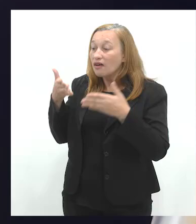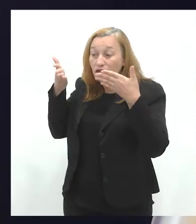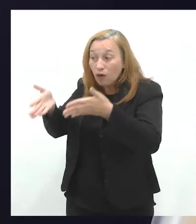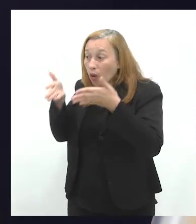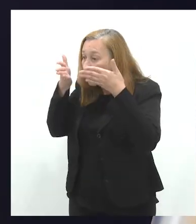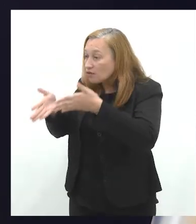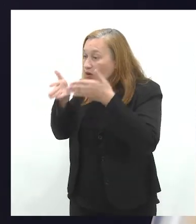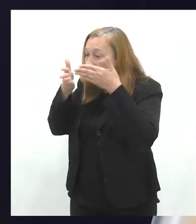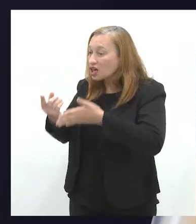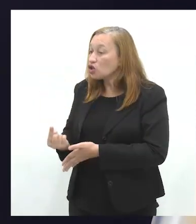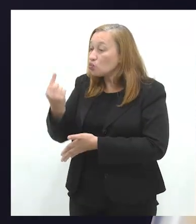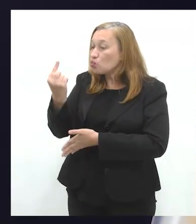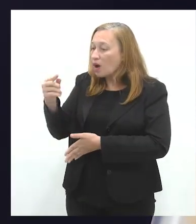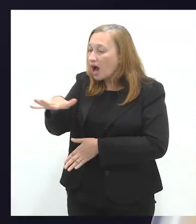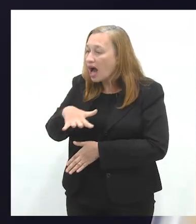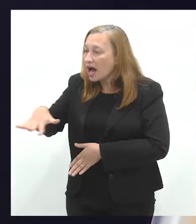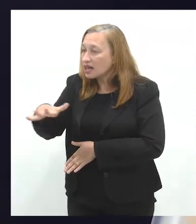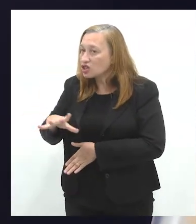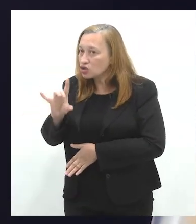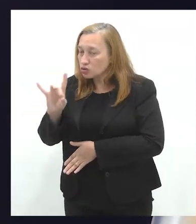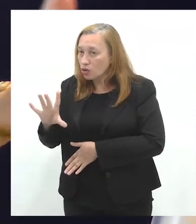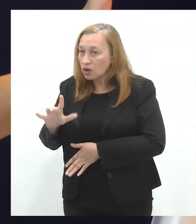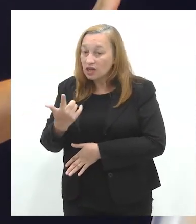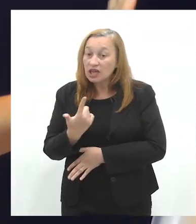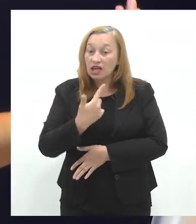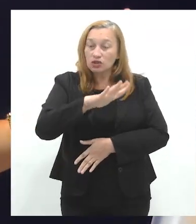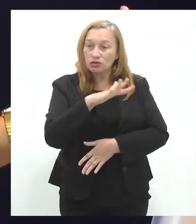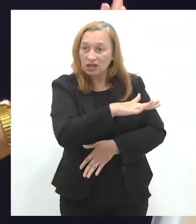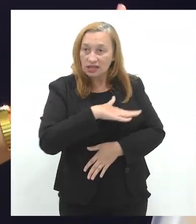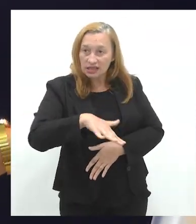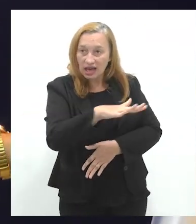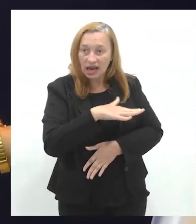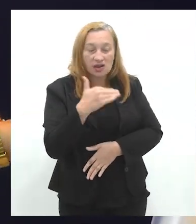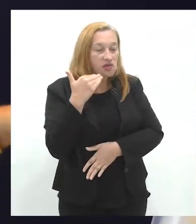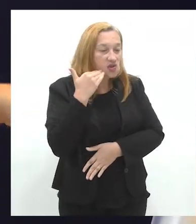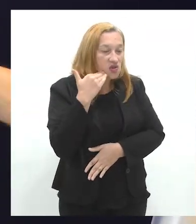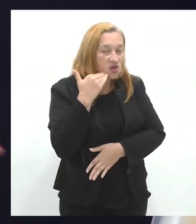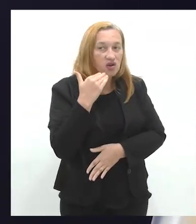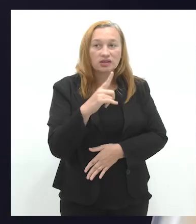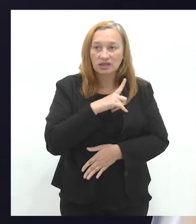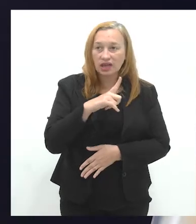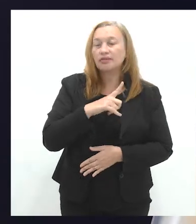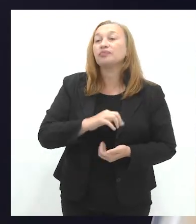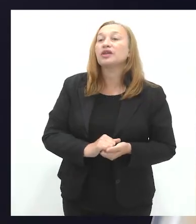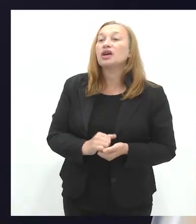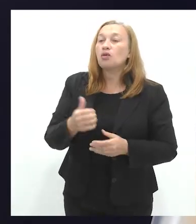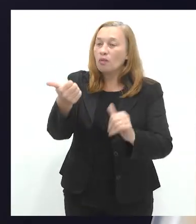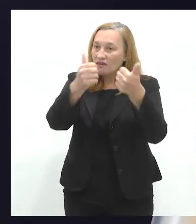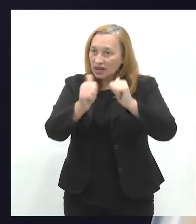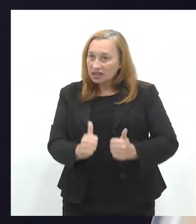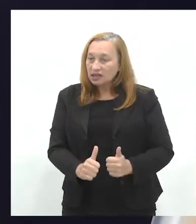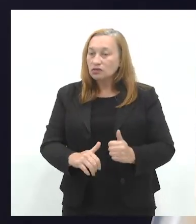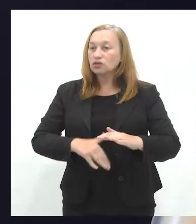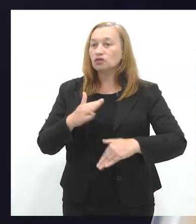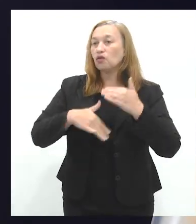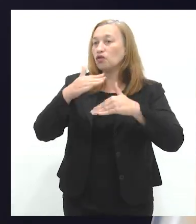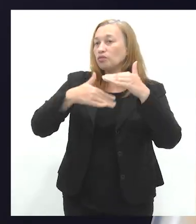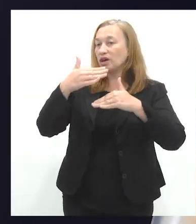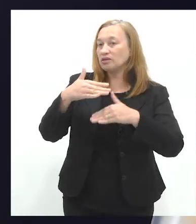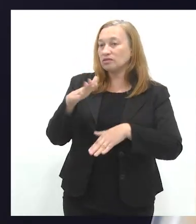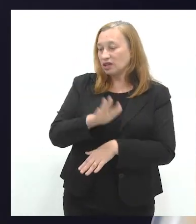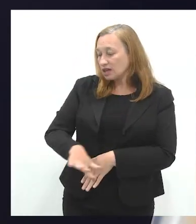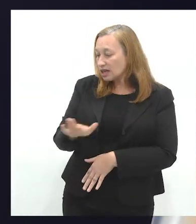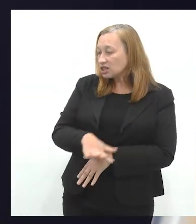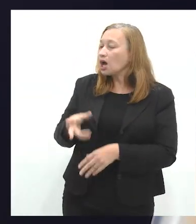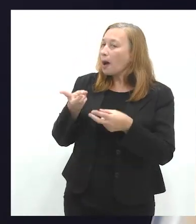mergulhando naquela área. E ela só fica boa naquela área. As outras áreas ficam em defasagem. Então, quando a gente faz uma avaliação do desenvolvimento infantil, a Hum.